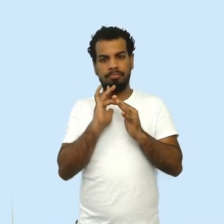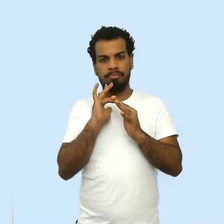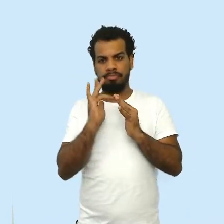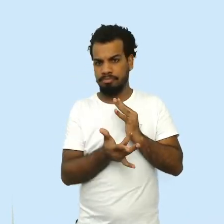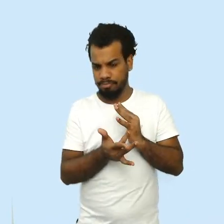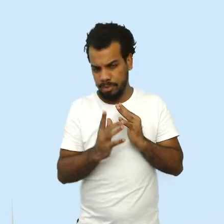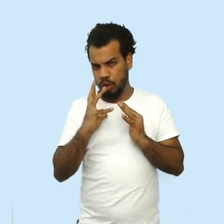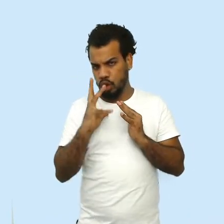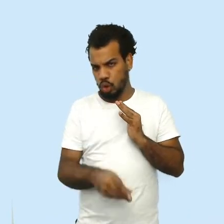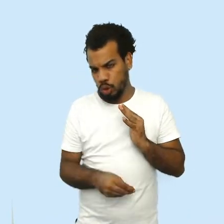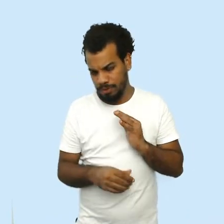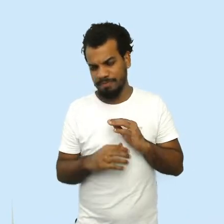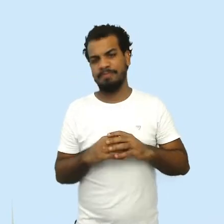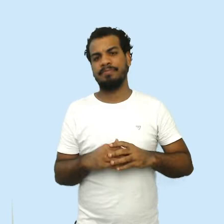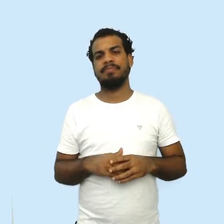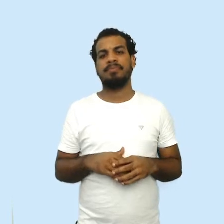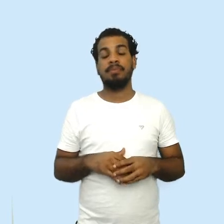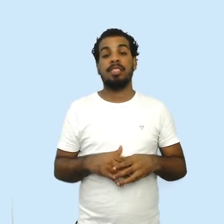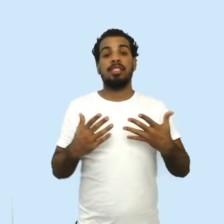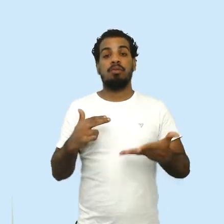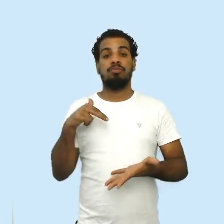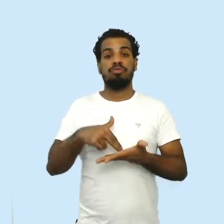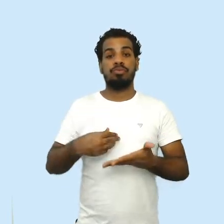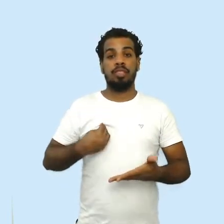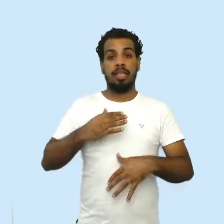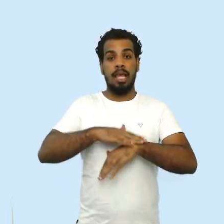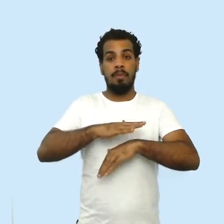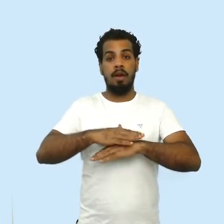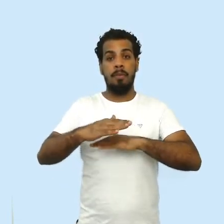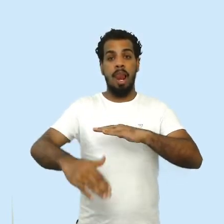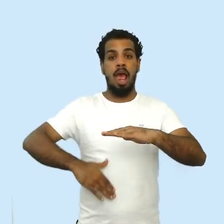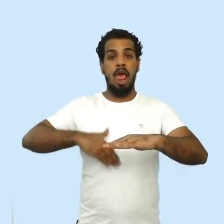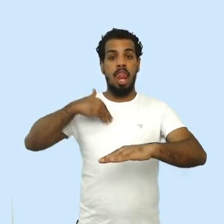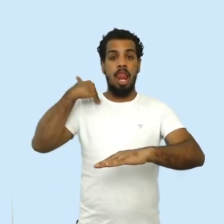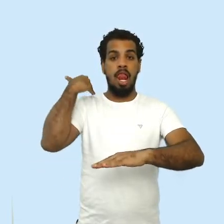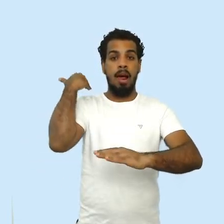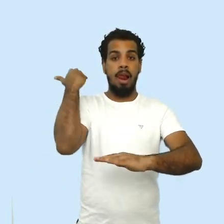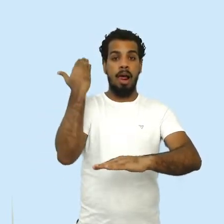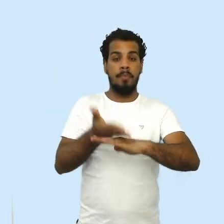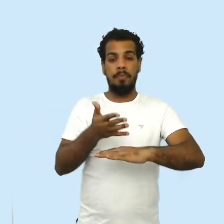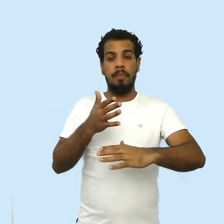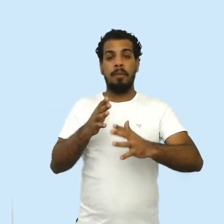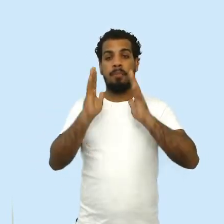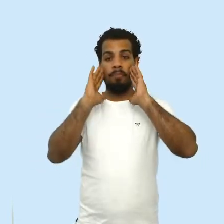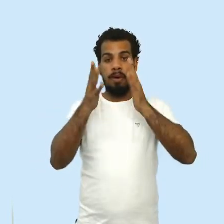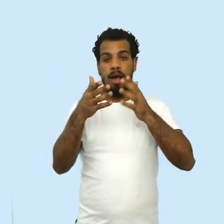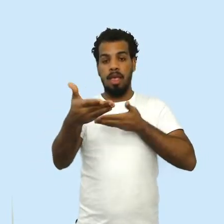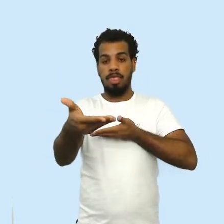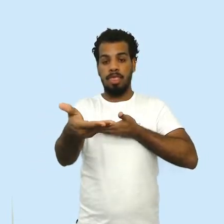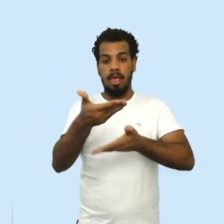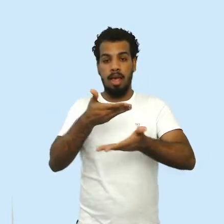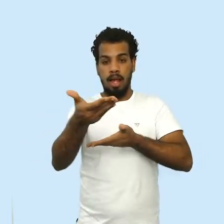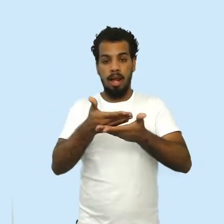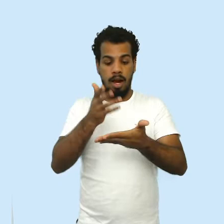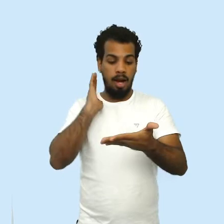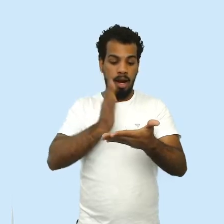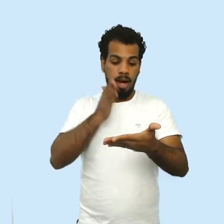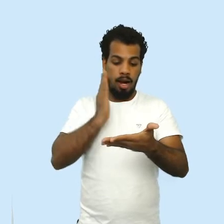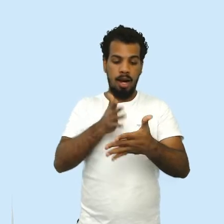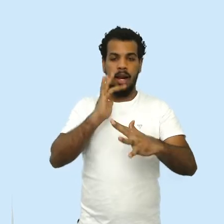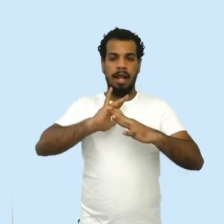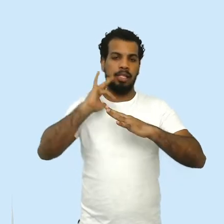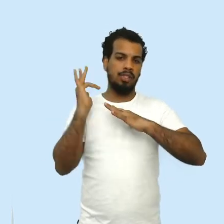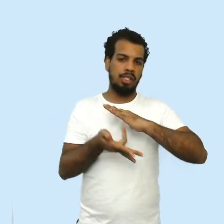todo. Então, nós ocupamos grande parte do nosso tempo, no nosso pensamento e as nossas relações sociais nas